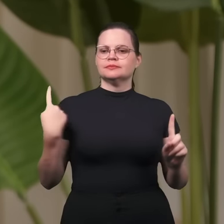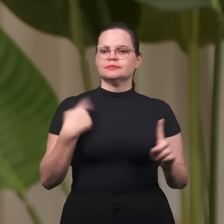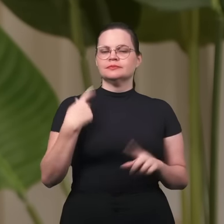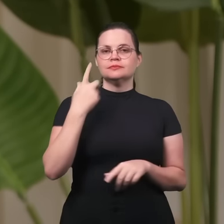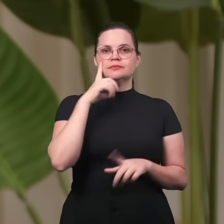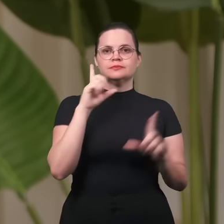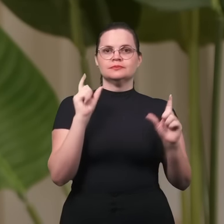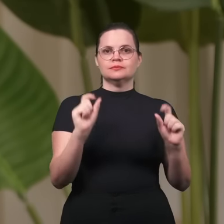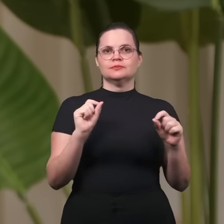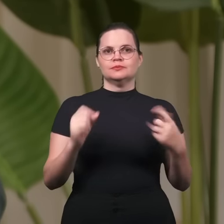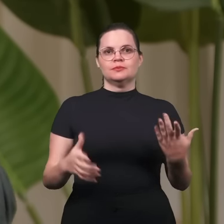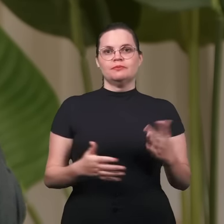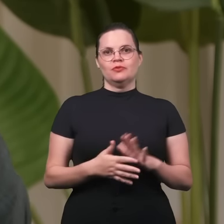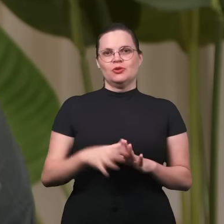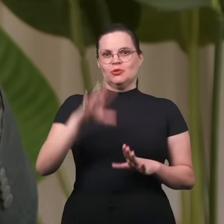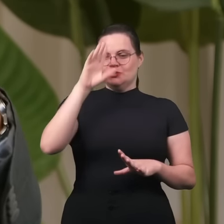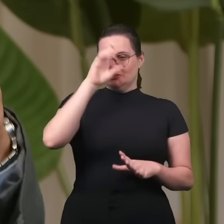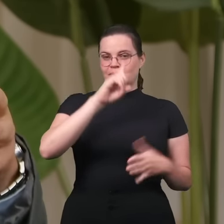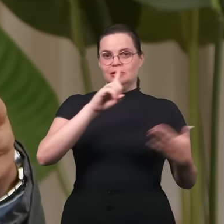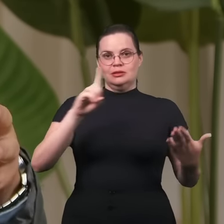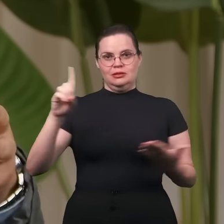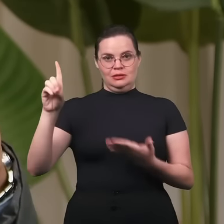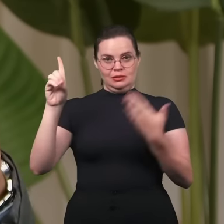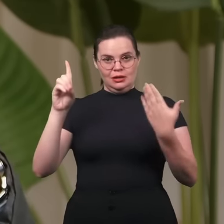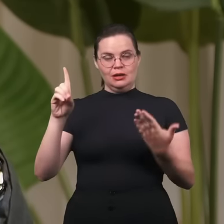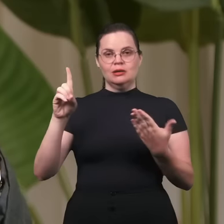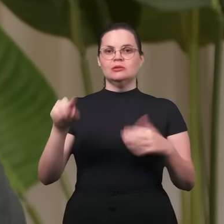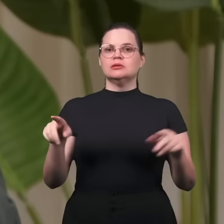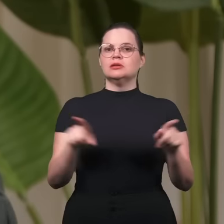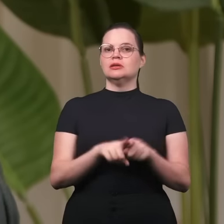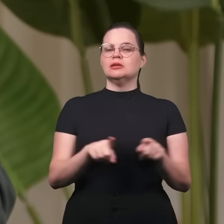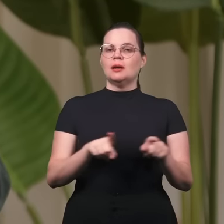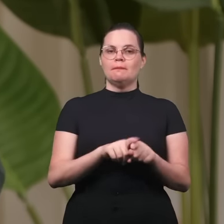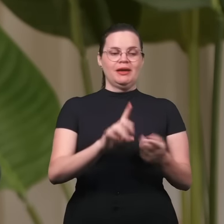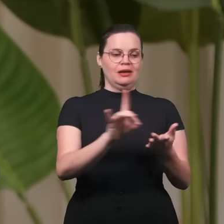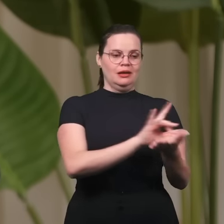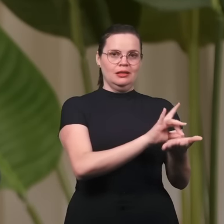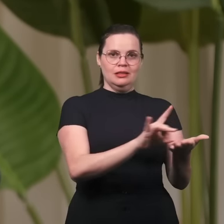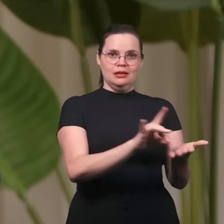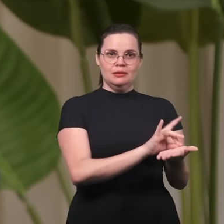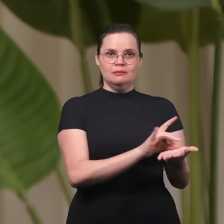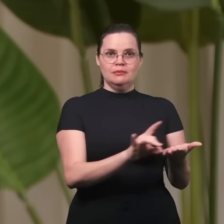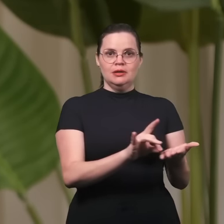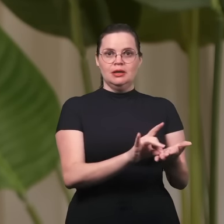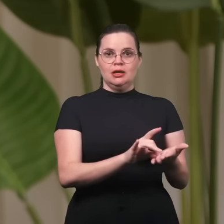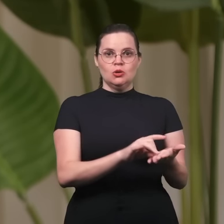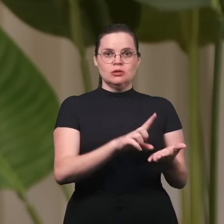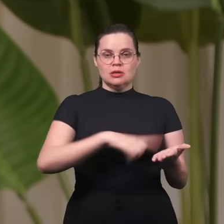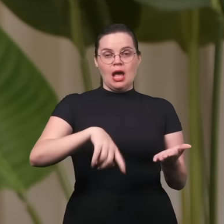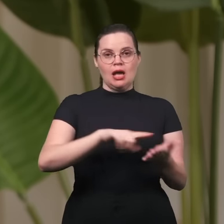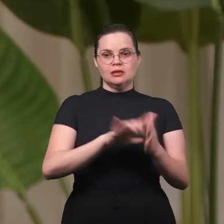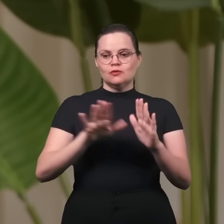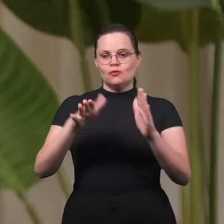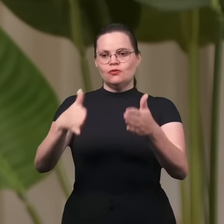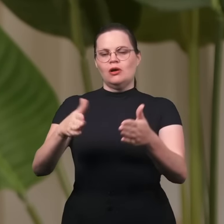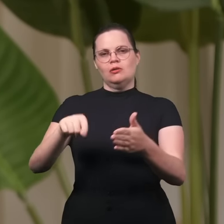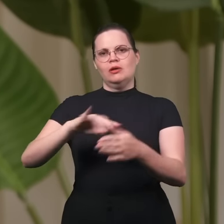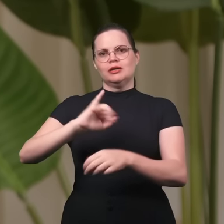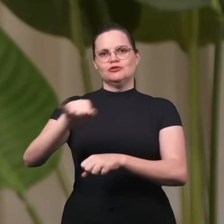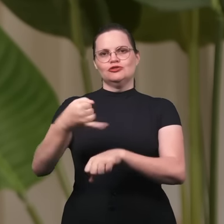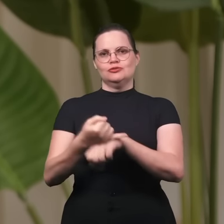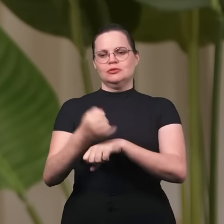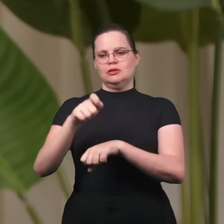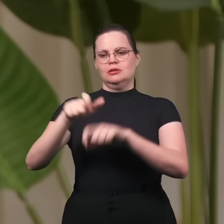da parte de Deus quanto os inimigos do povo de Deus sempre tiveram Jerusalém como um lugar,